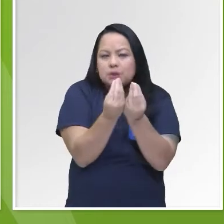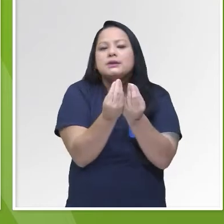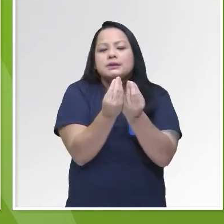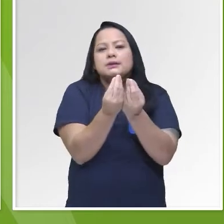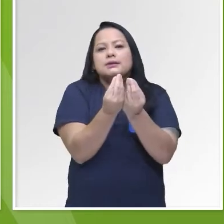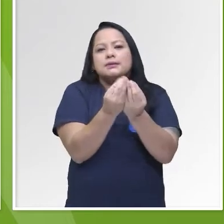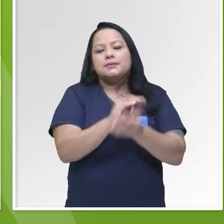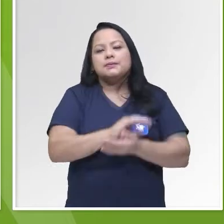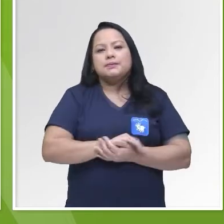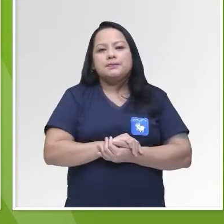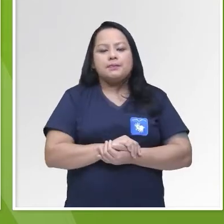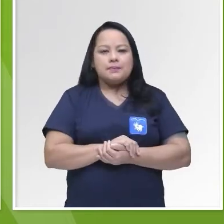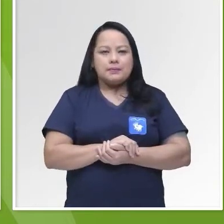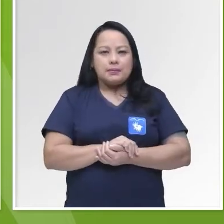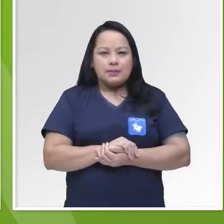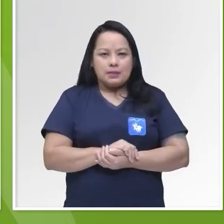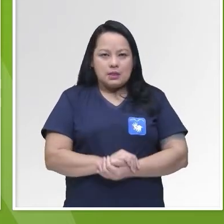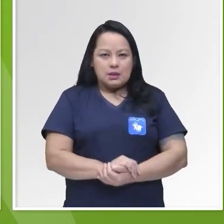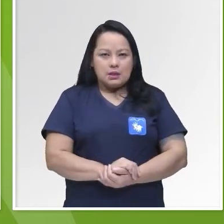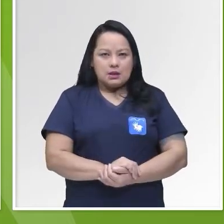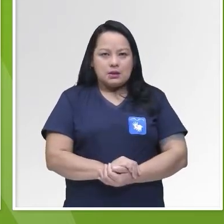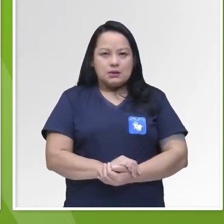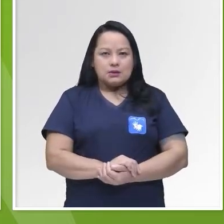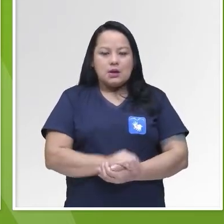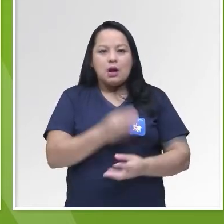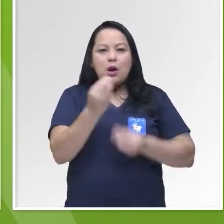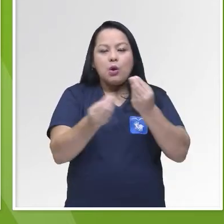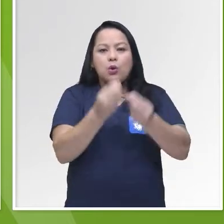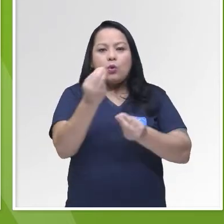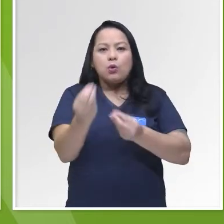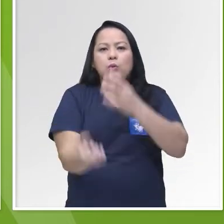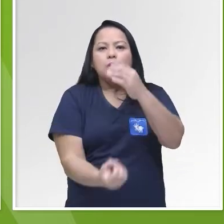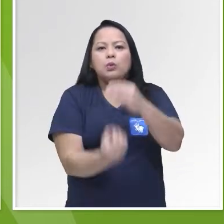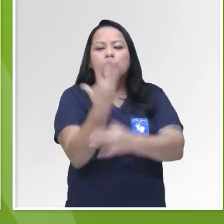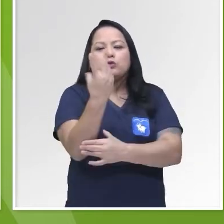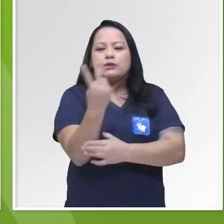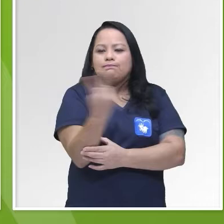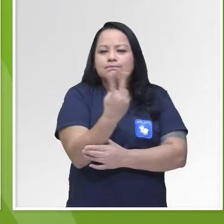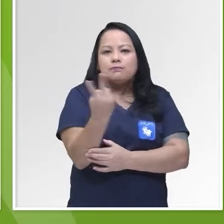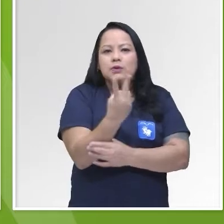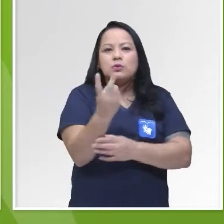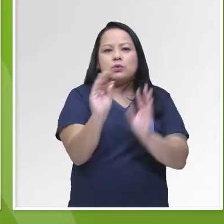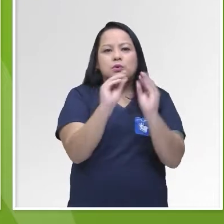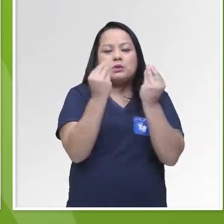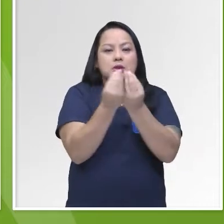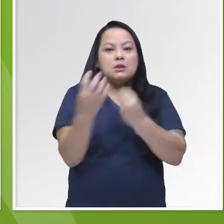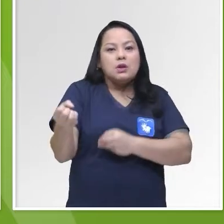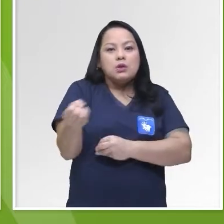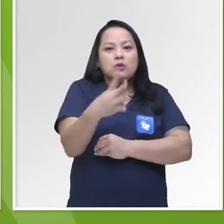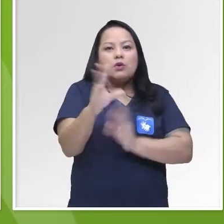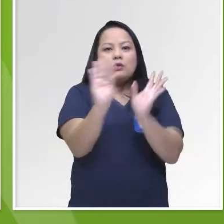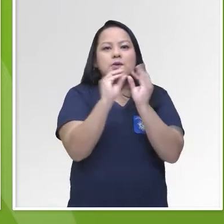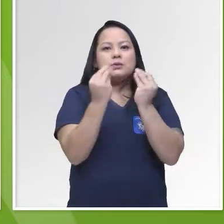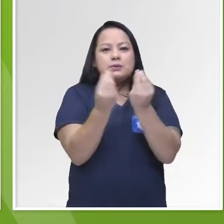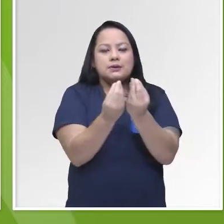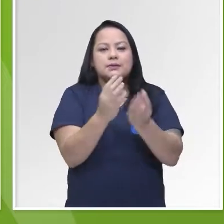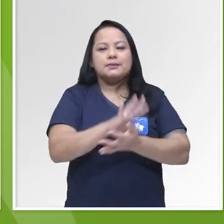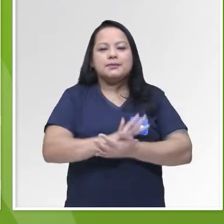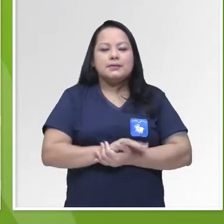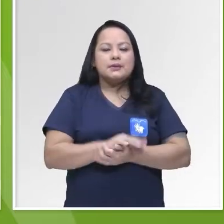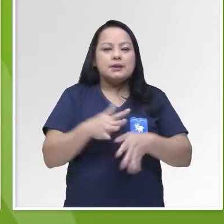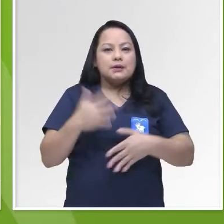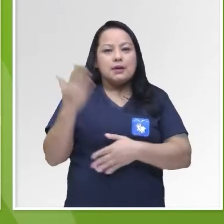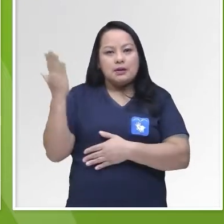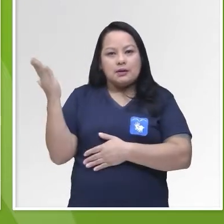elas vão dar como resultado novas substâncias, né? E